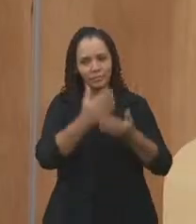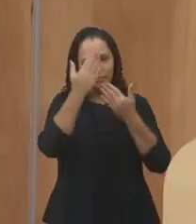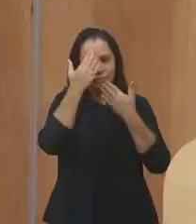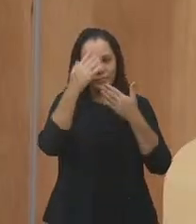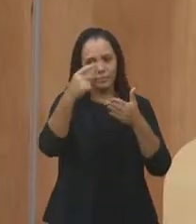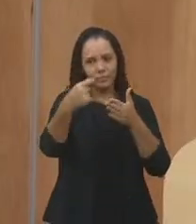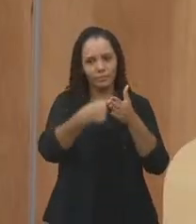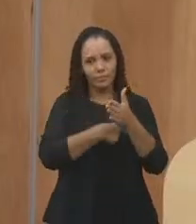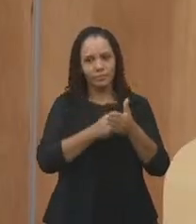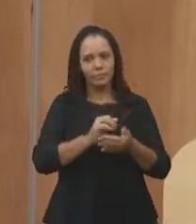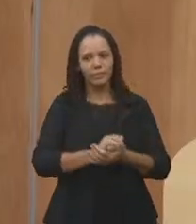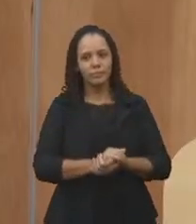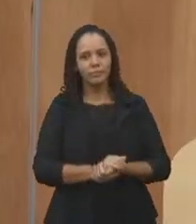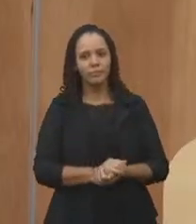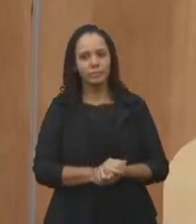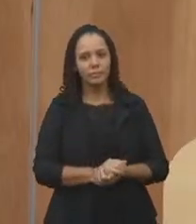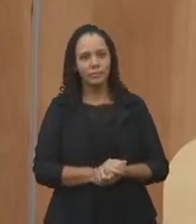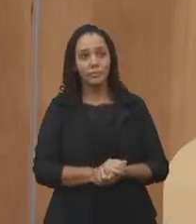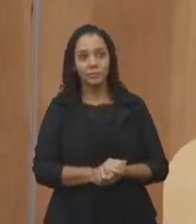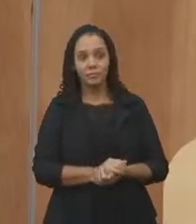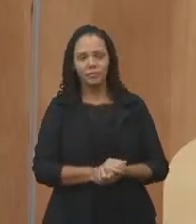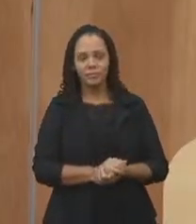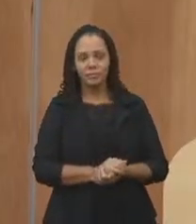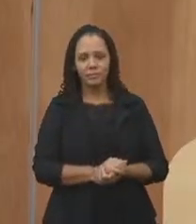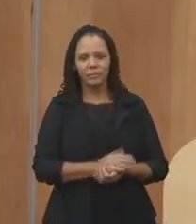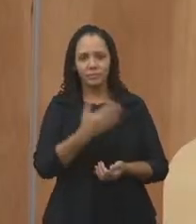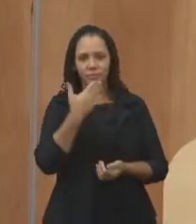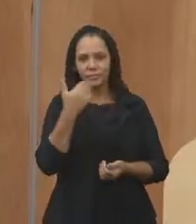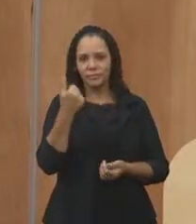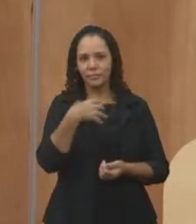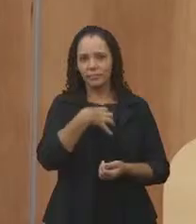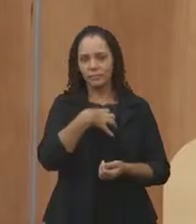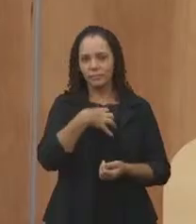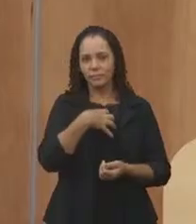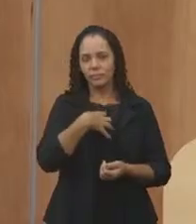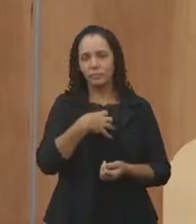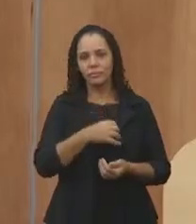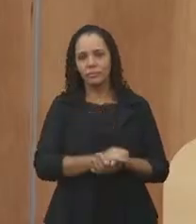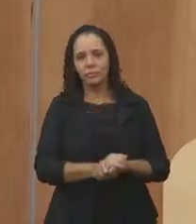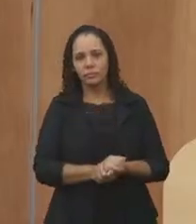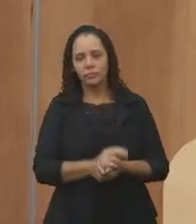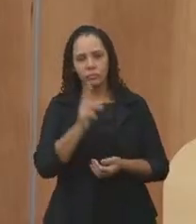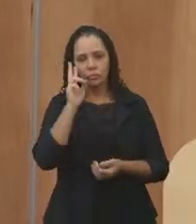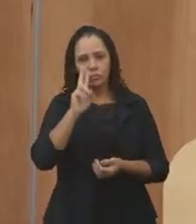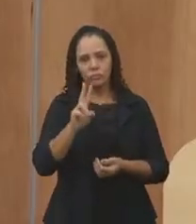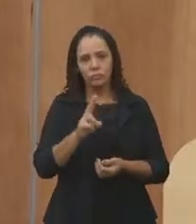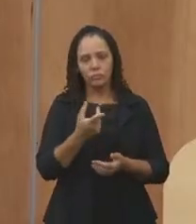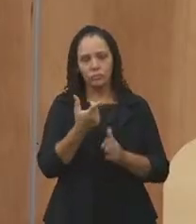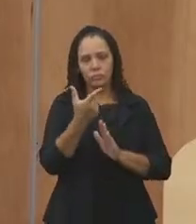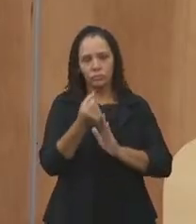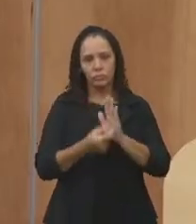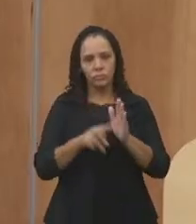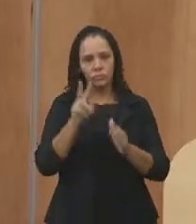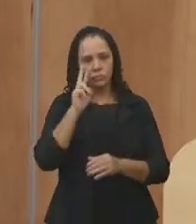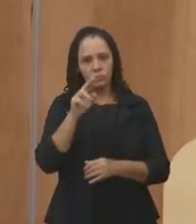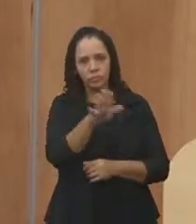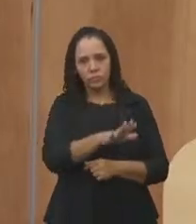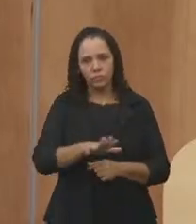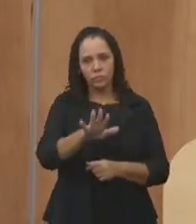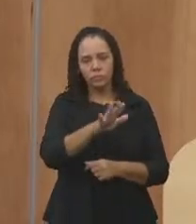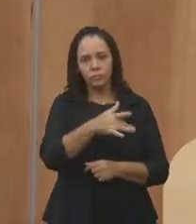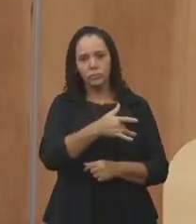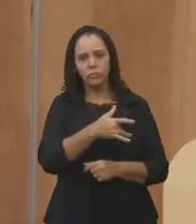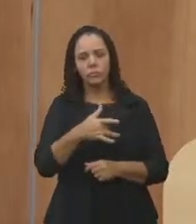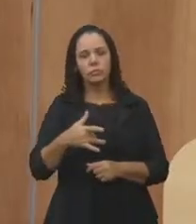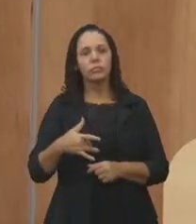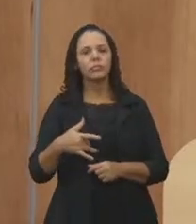má pergunta. Eu acho que a melhor maneira de você medir a sustentabilidade financeira e a saúde financeira é através